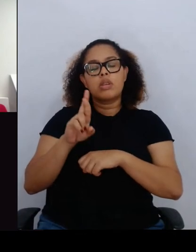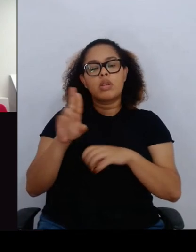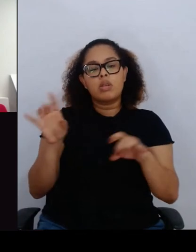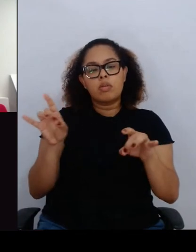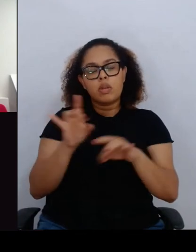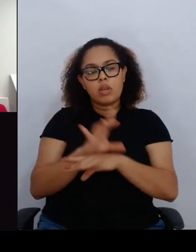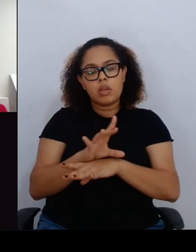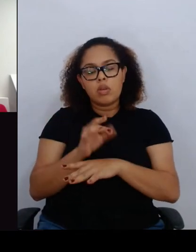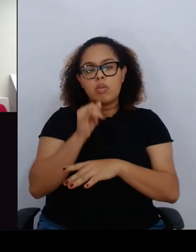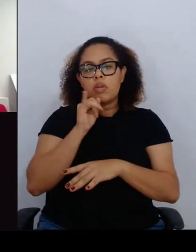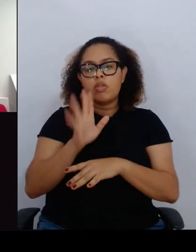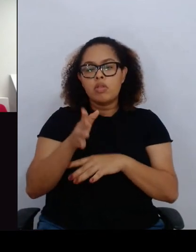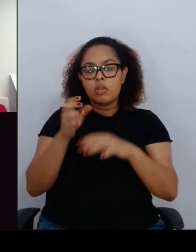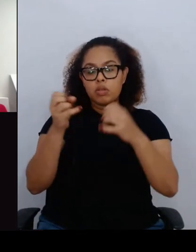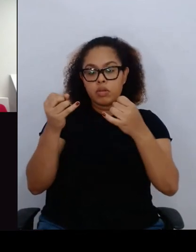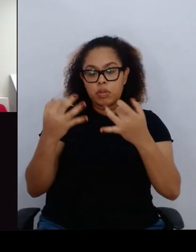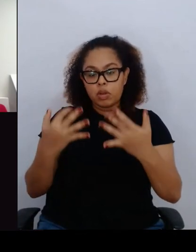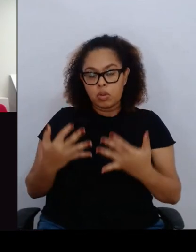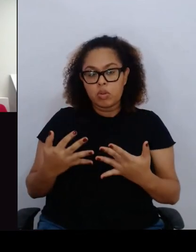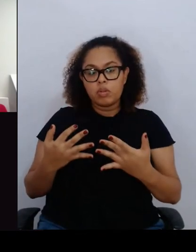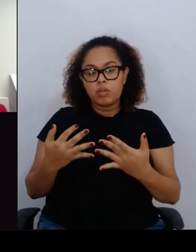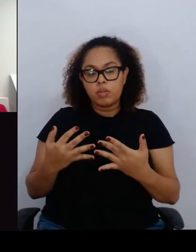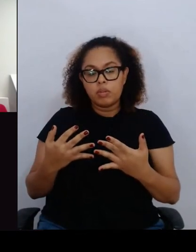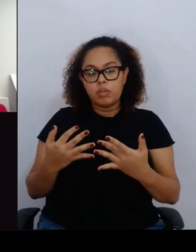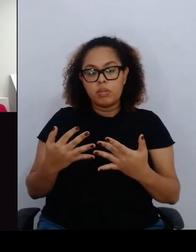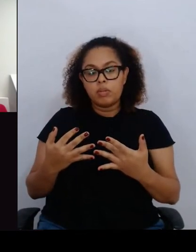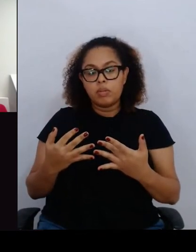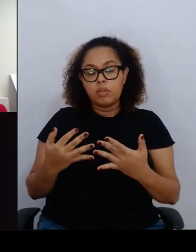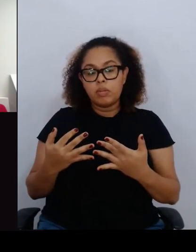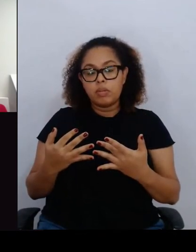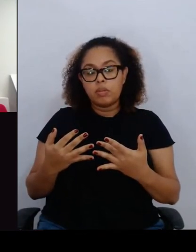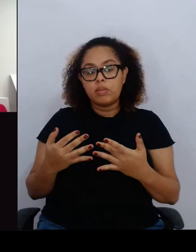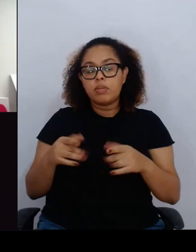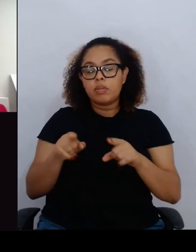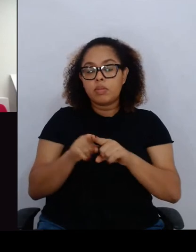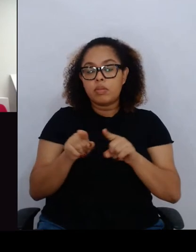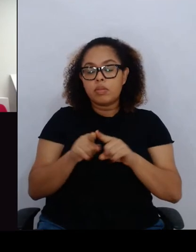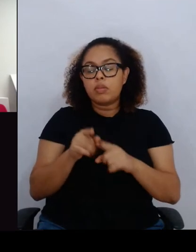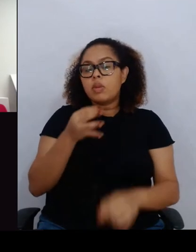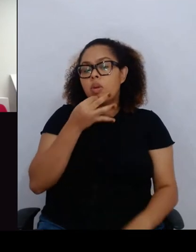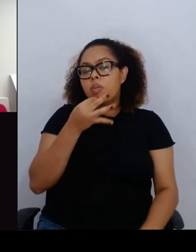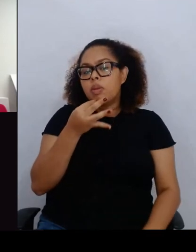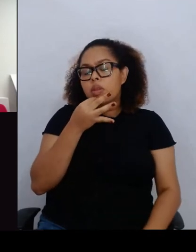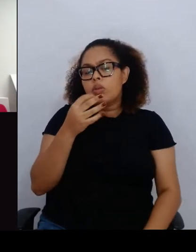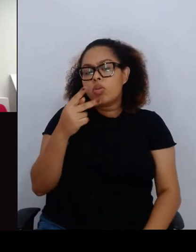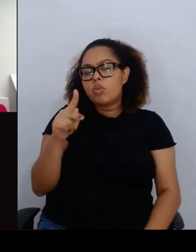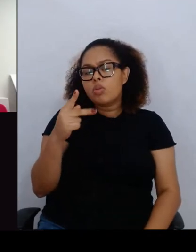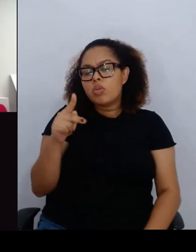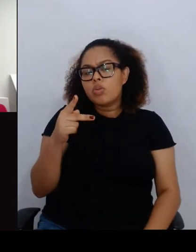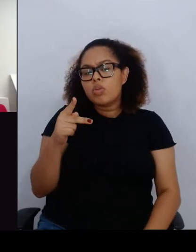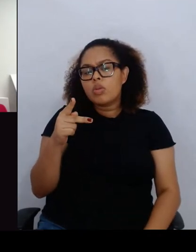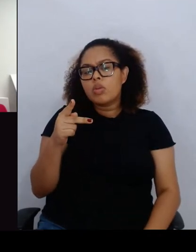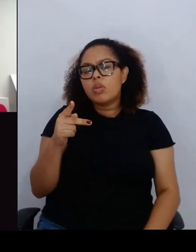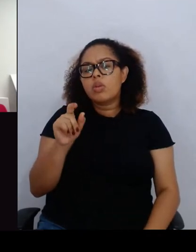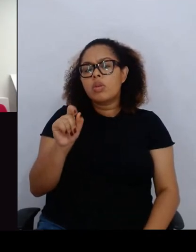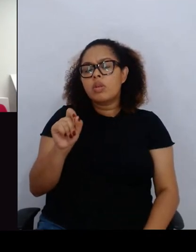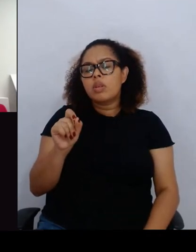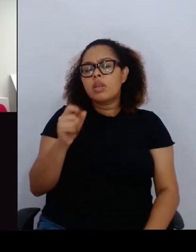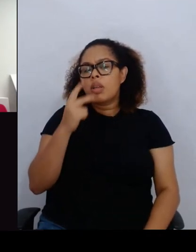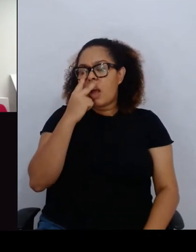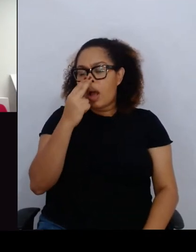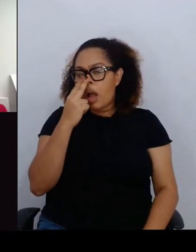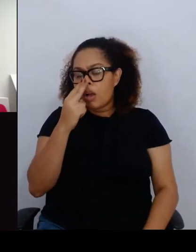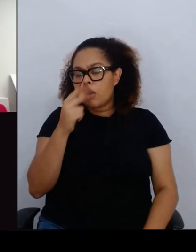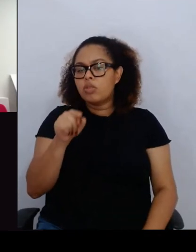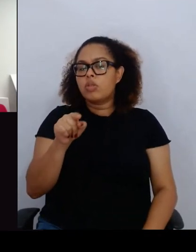como você mencionou né e na sua opinião é o que você acha que mudou